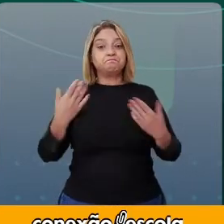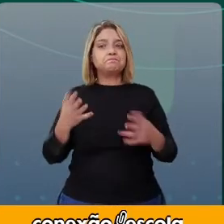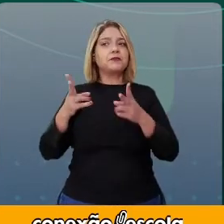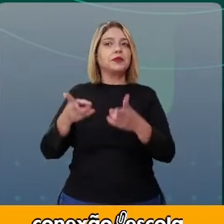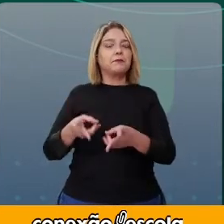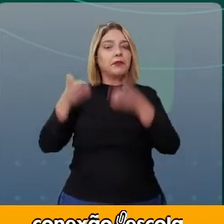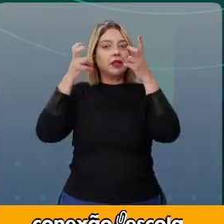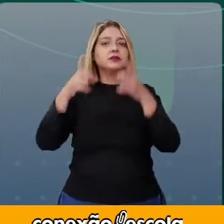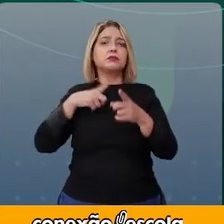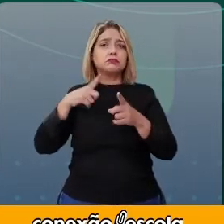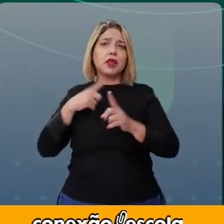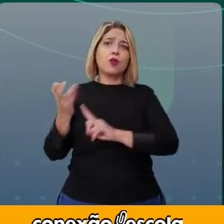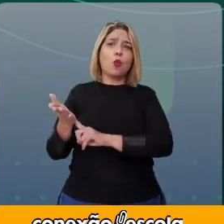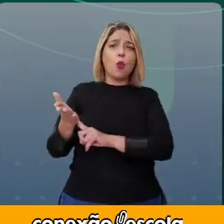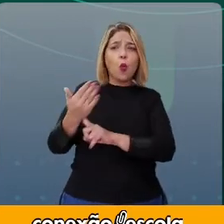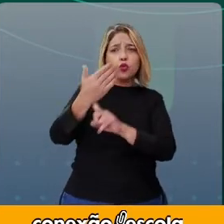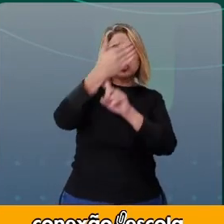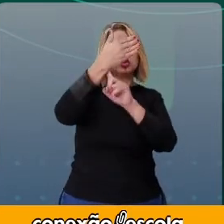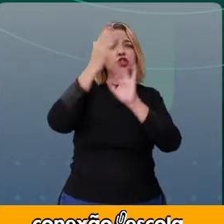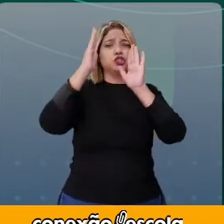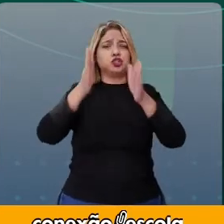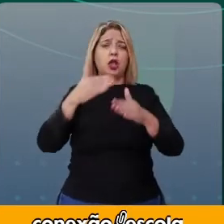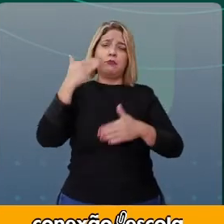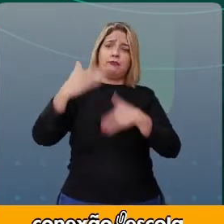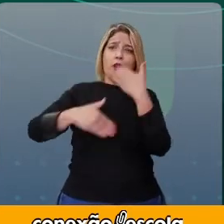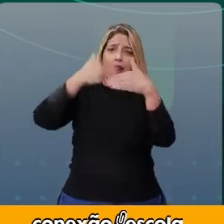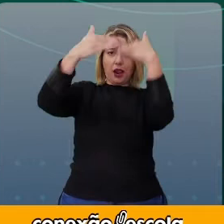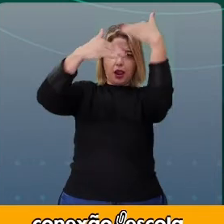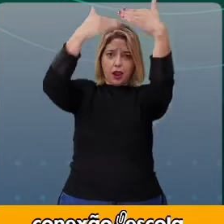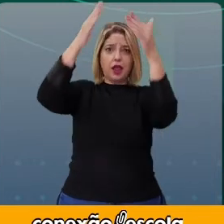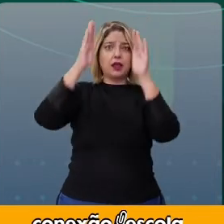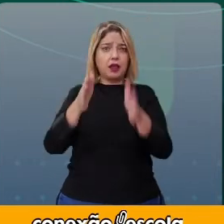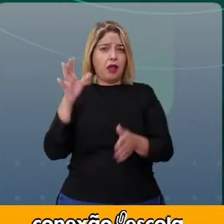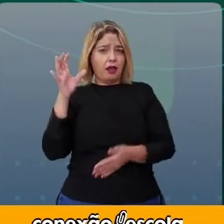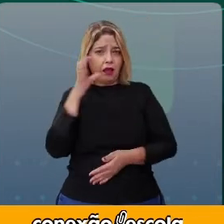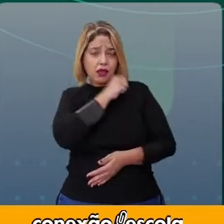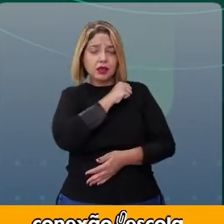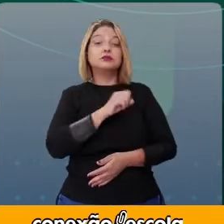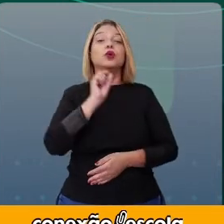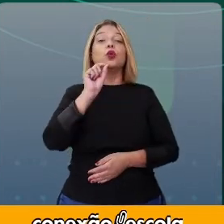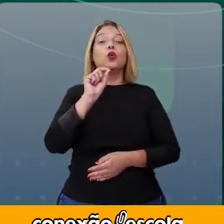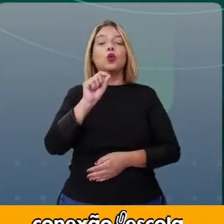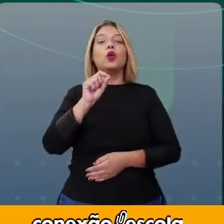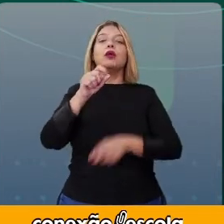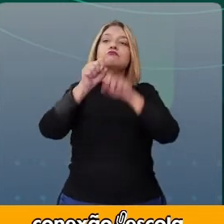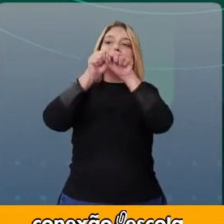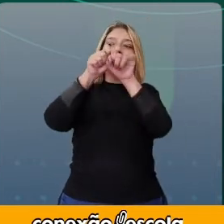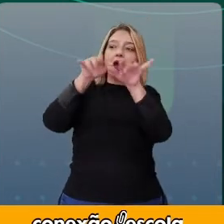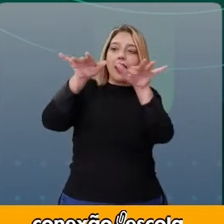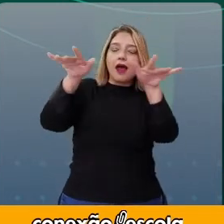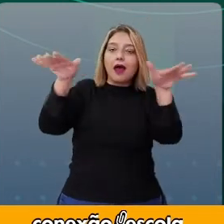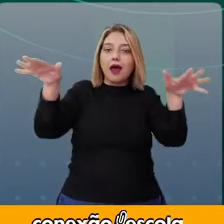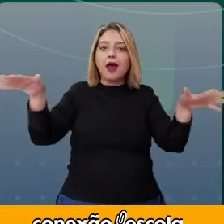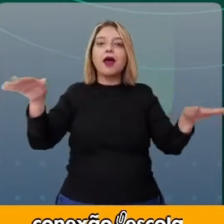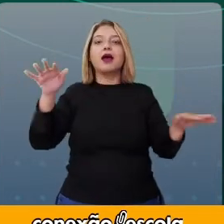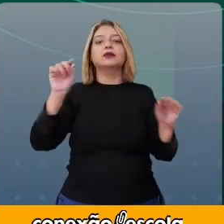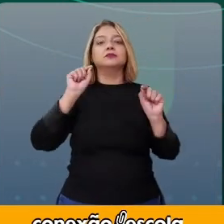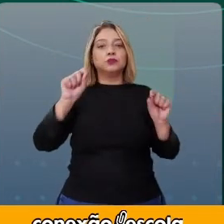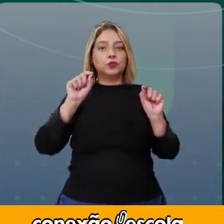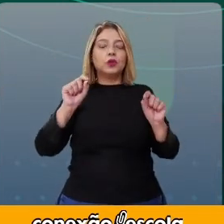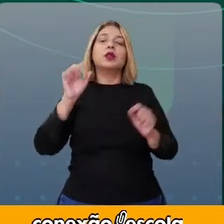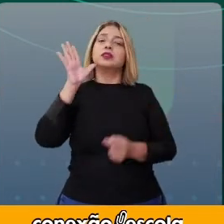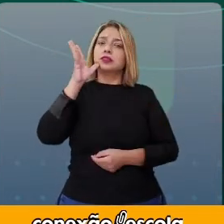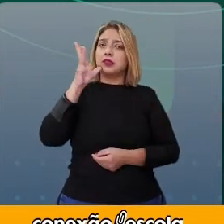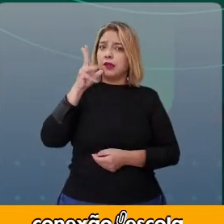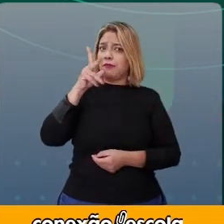mais que a tecnologia esteja avançando a passos largos, a sua expansão a todo um território leva um